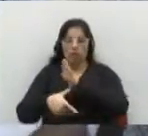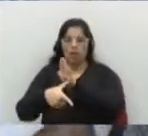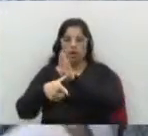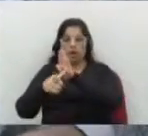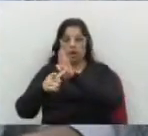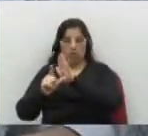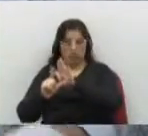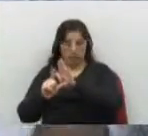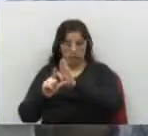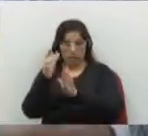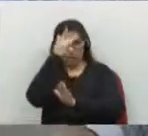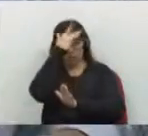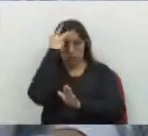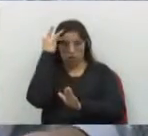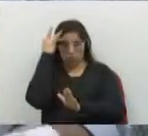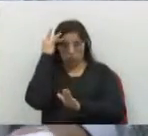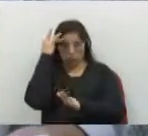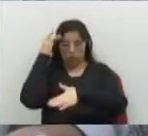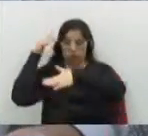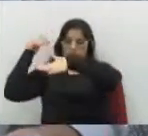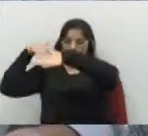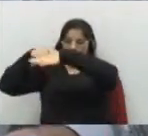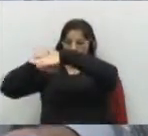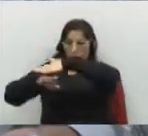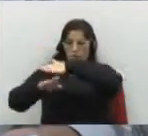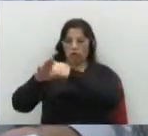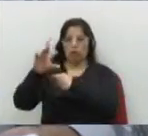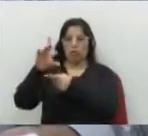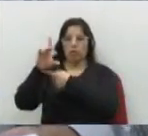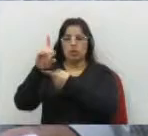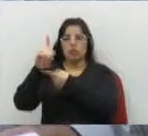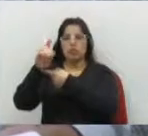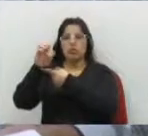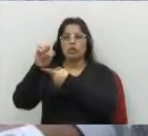pago a merenda escolar aqui na cidade de